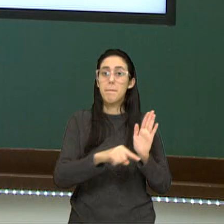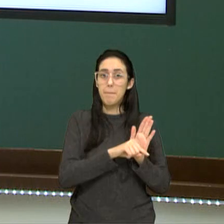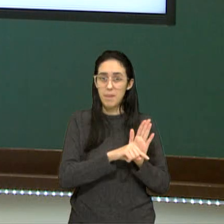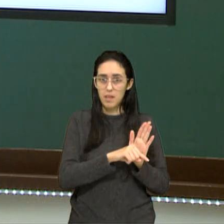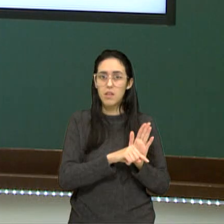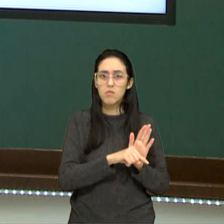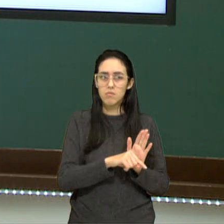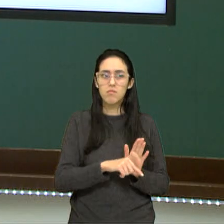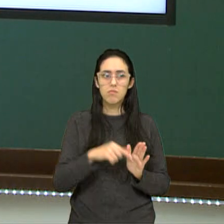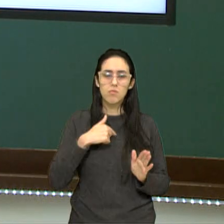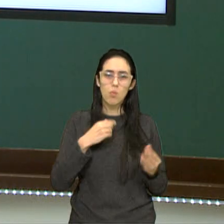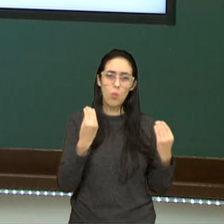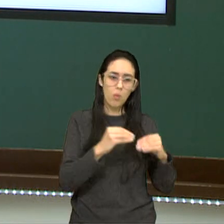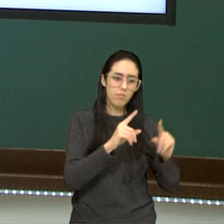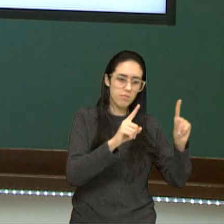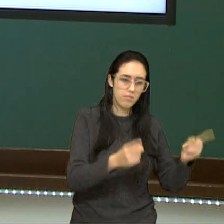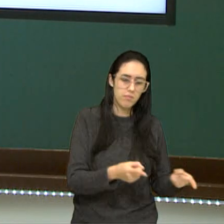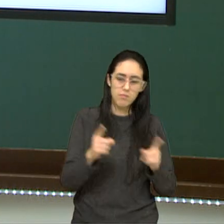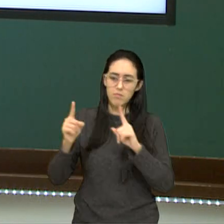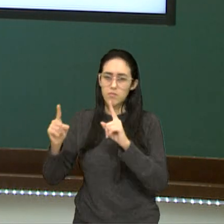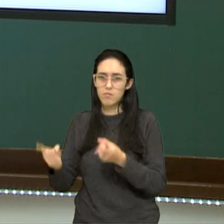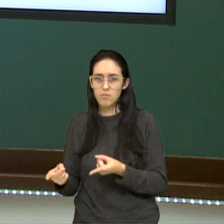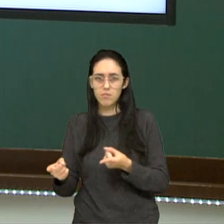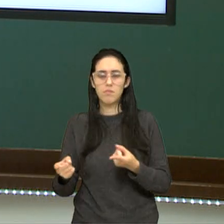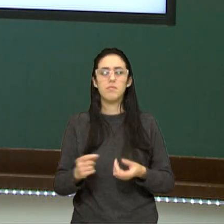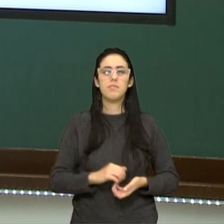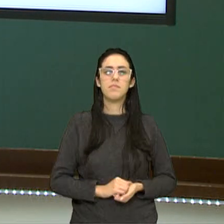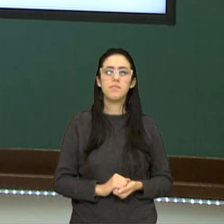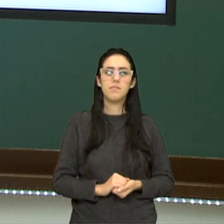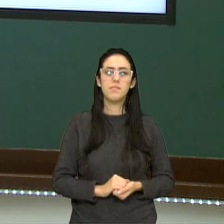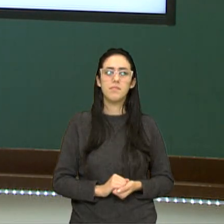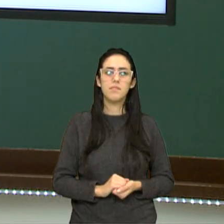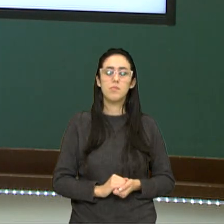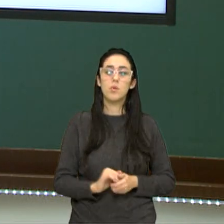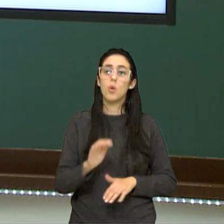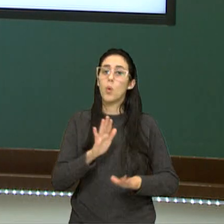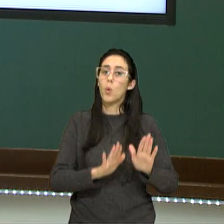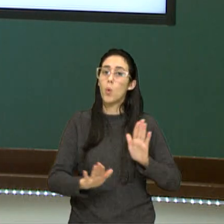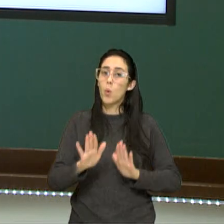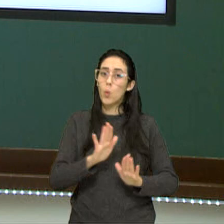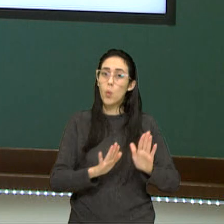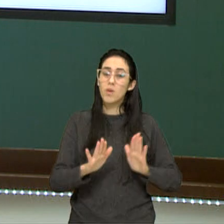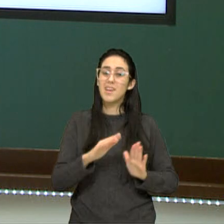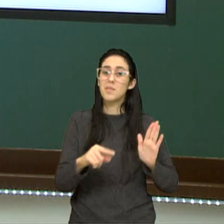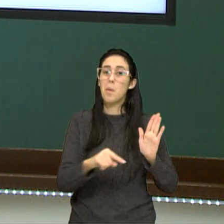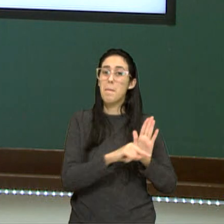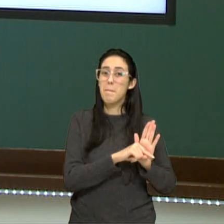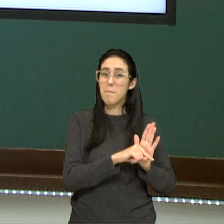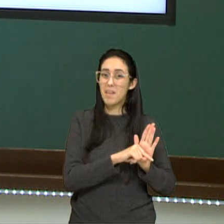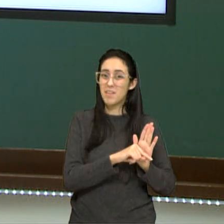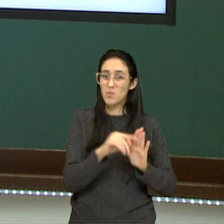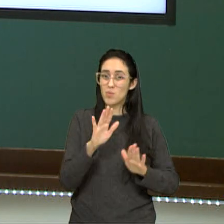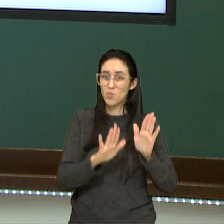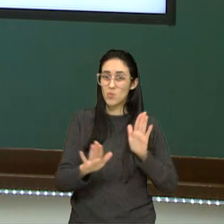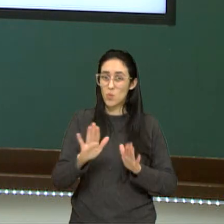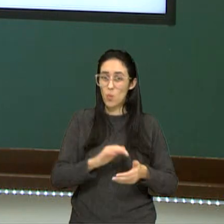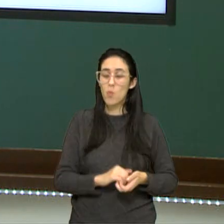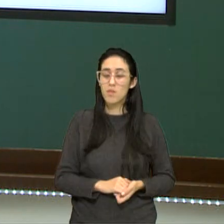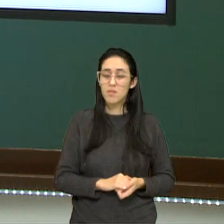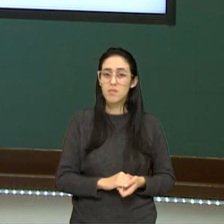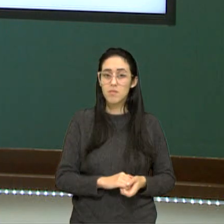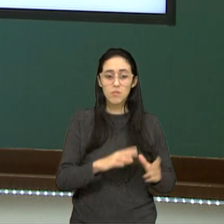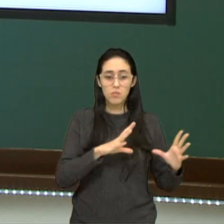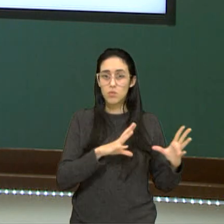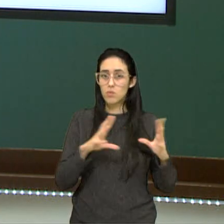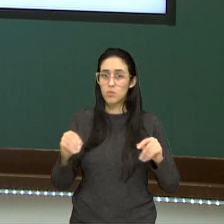duas situações diferentes, cada uma de uma loja. E cuidado com o sinal de menos na frente do segundo parênteses, todo mundo que está